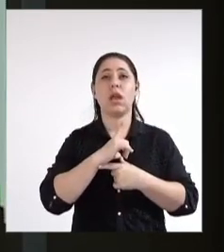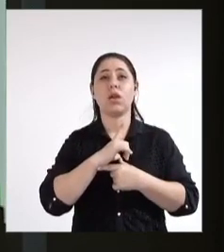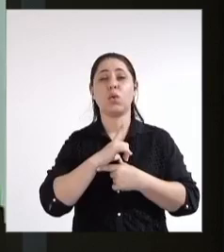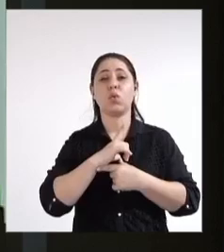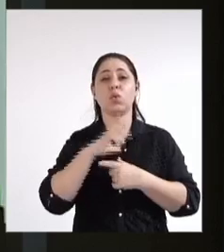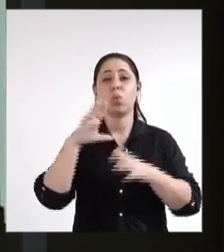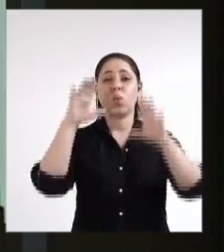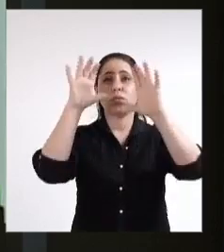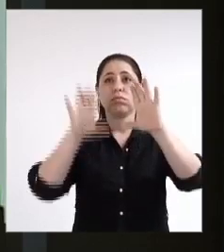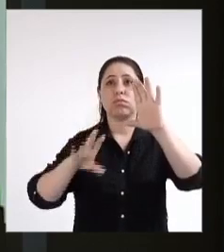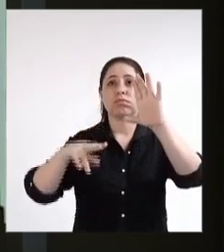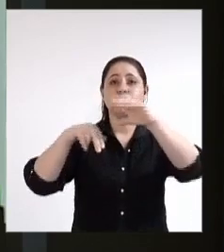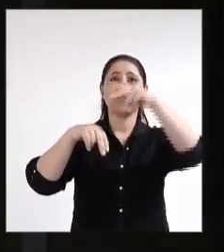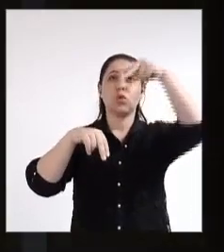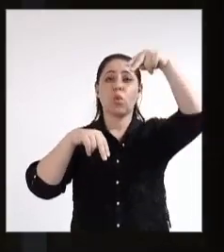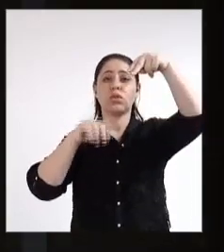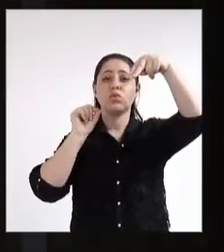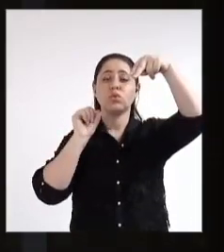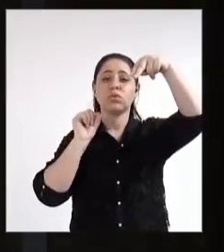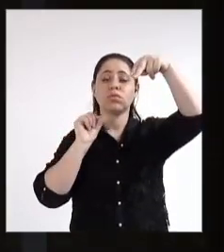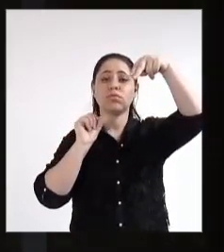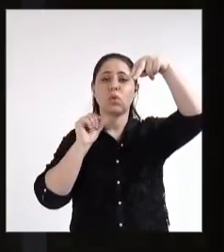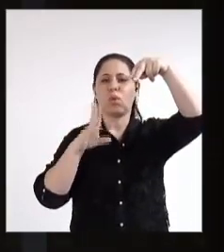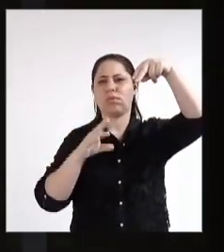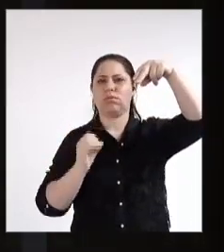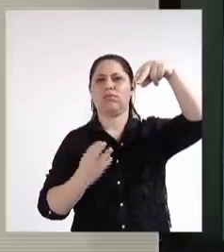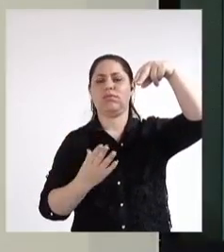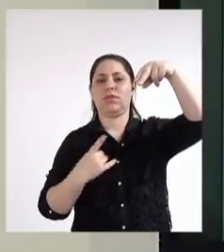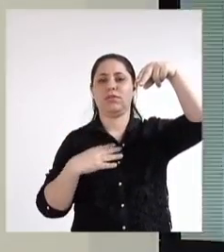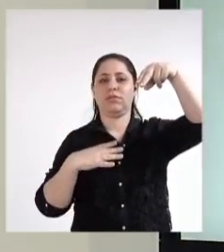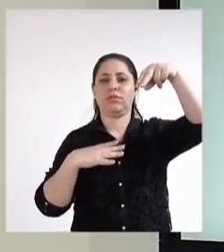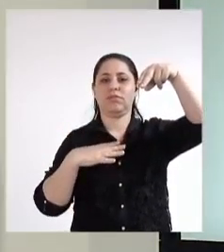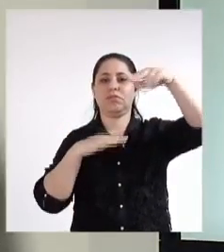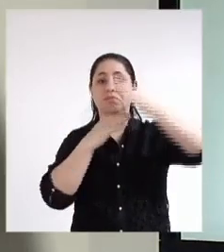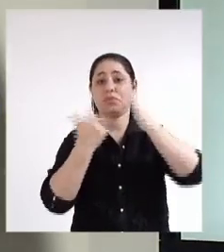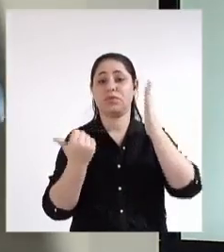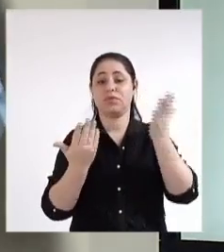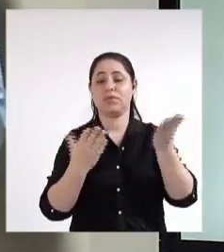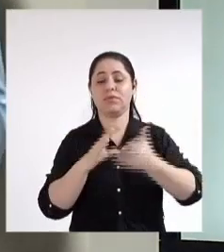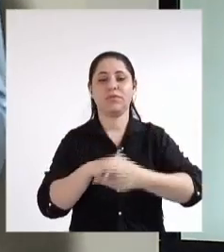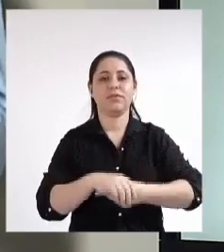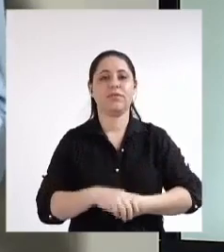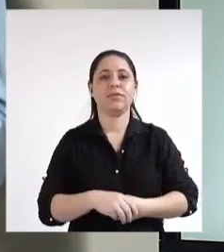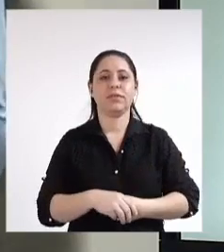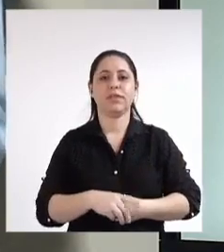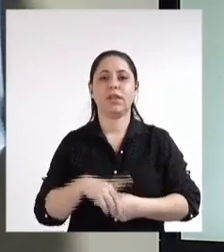norte do pa eu saí fora que